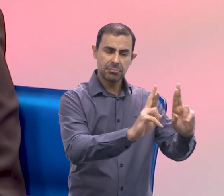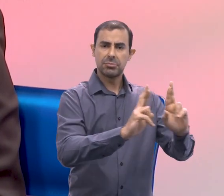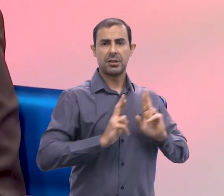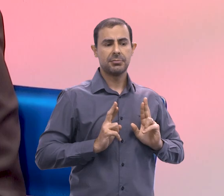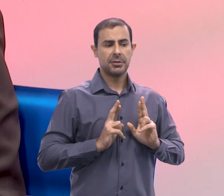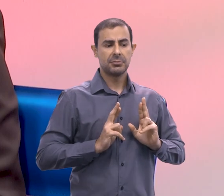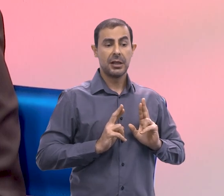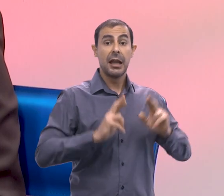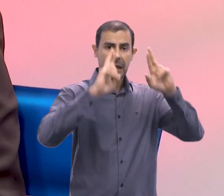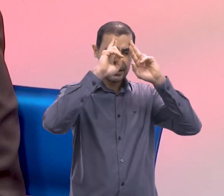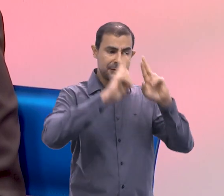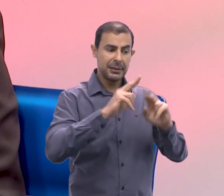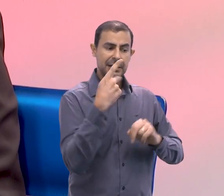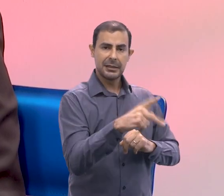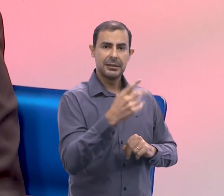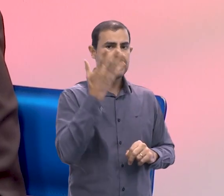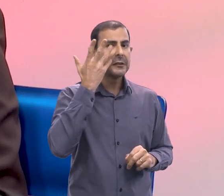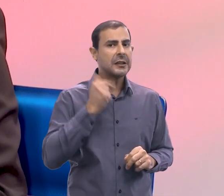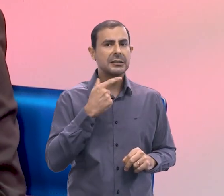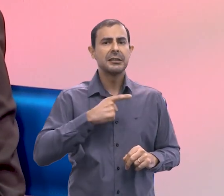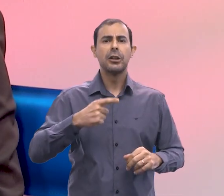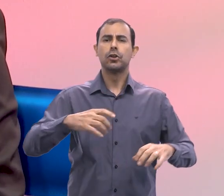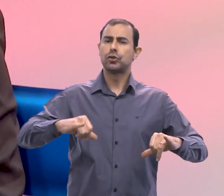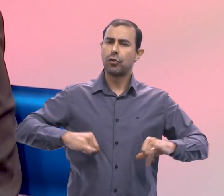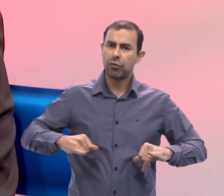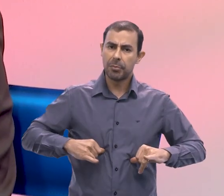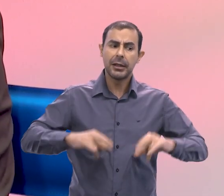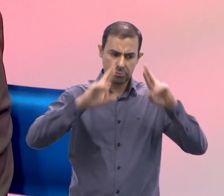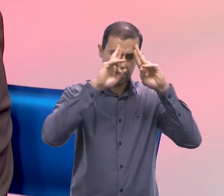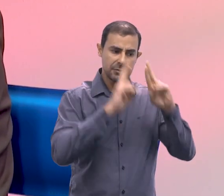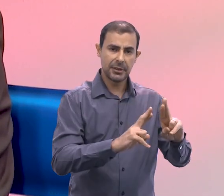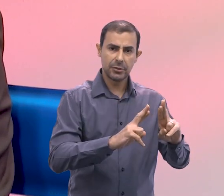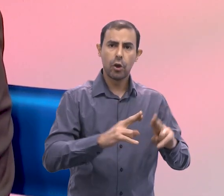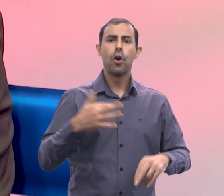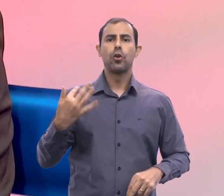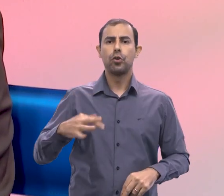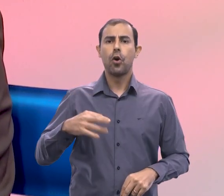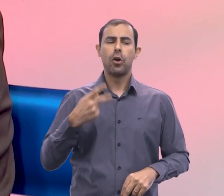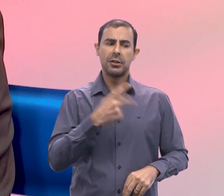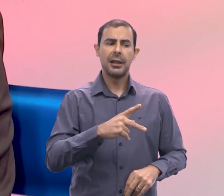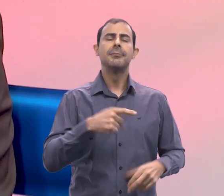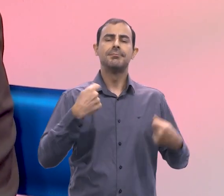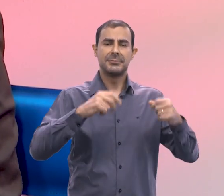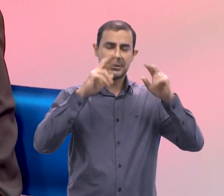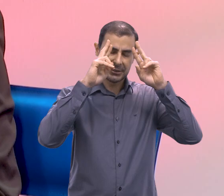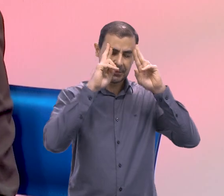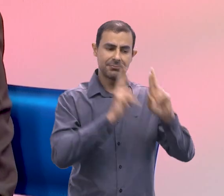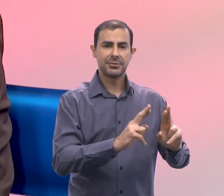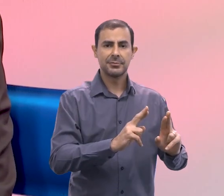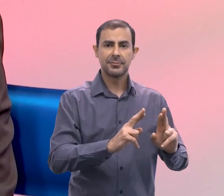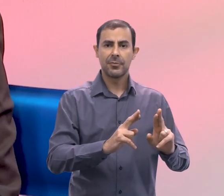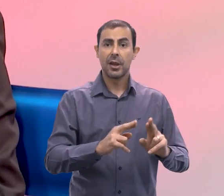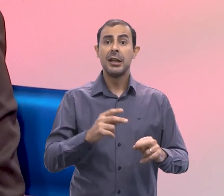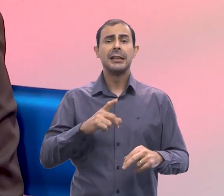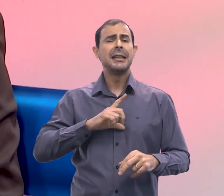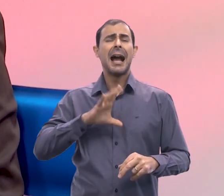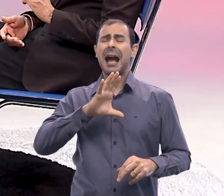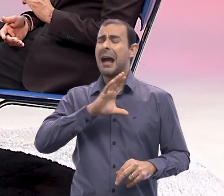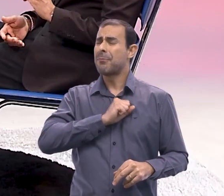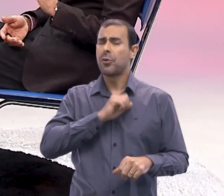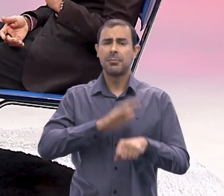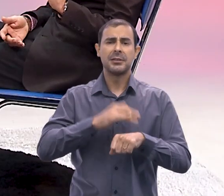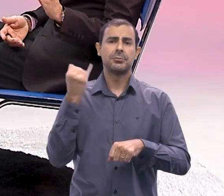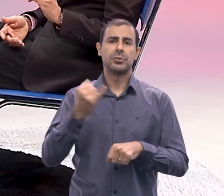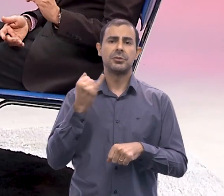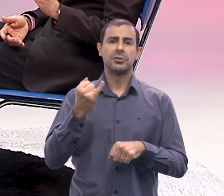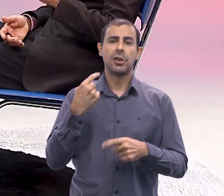respeito diante da dor, do sofrimento dessa criança. E aí vem, Daiane, a gente precisa exercer amor. Sabe por quê? O que uma criança